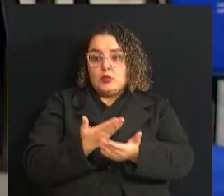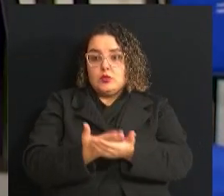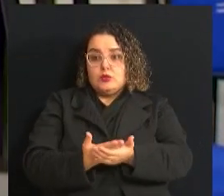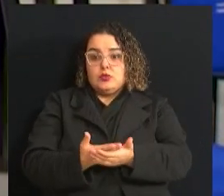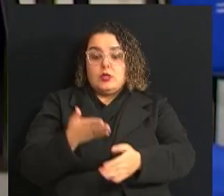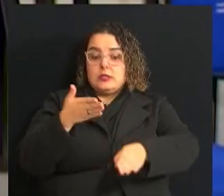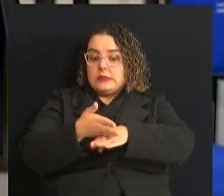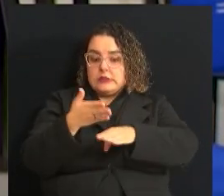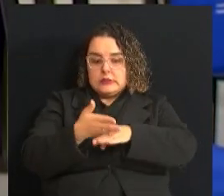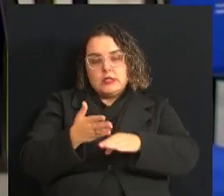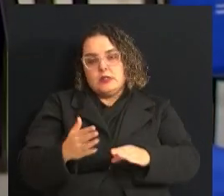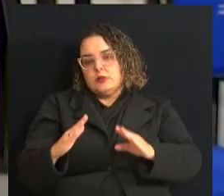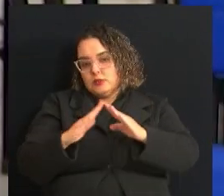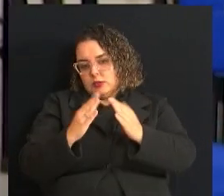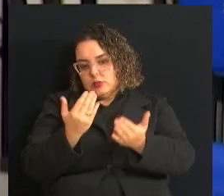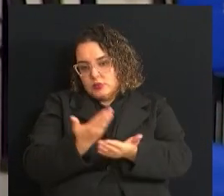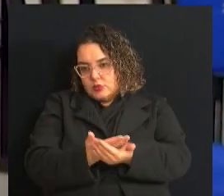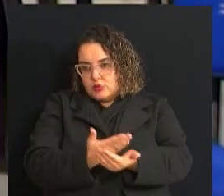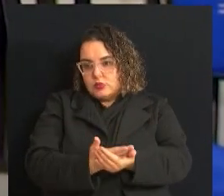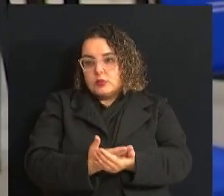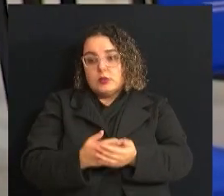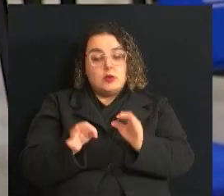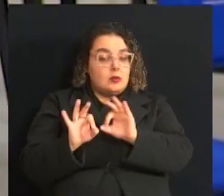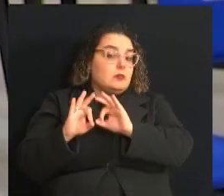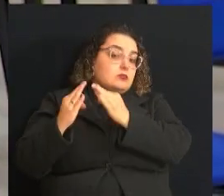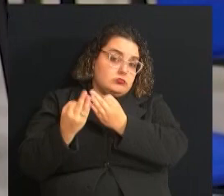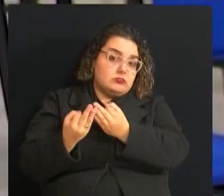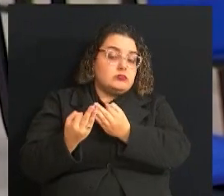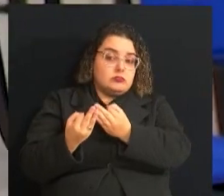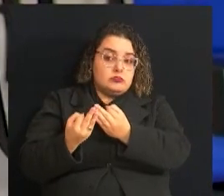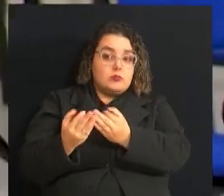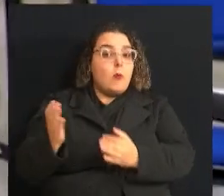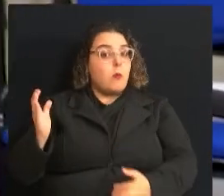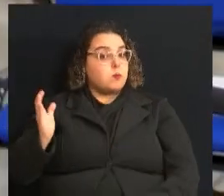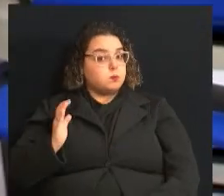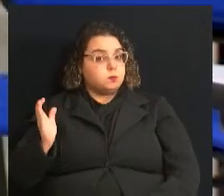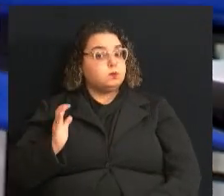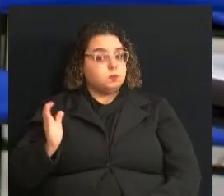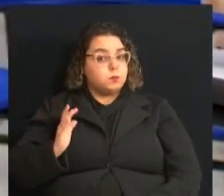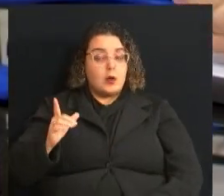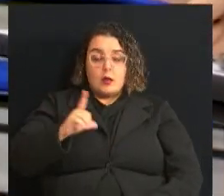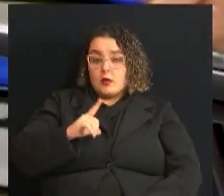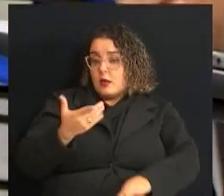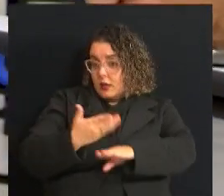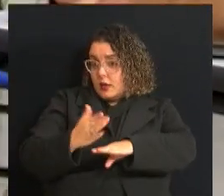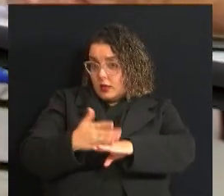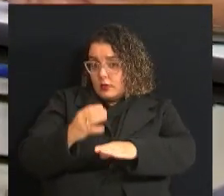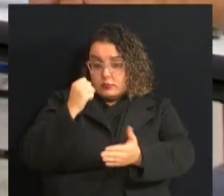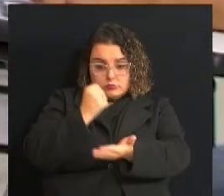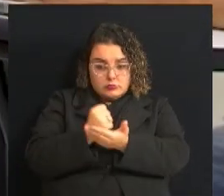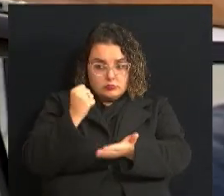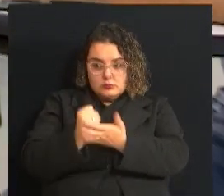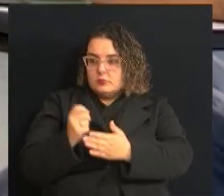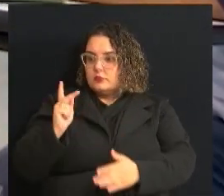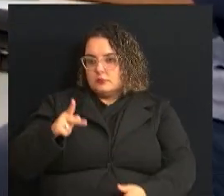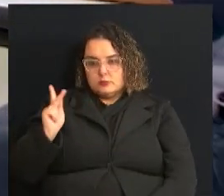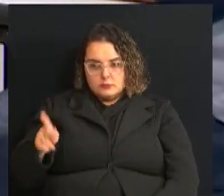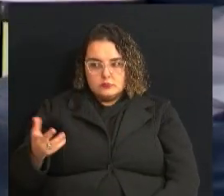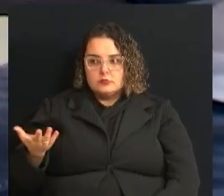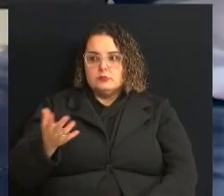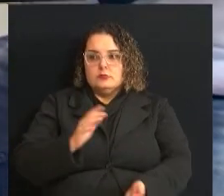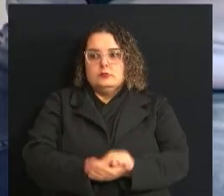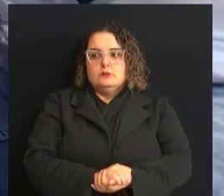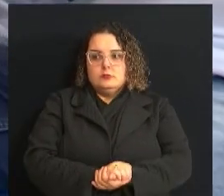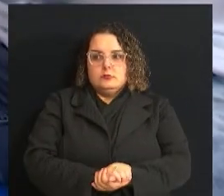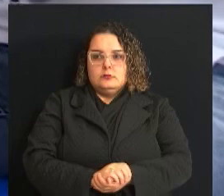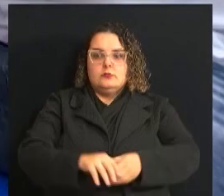instituição escolar. E eram as famílias mais abastadas que tinham essa prática de contratar professores, preceptores e